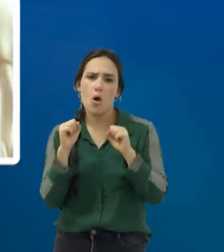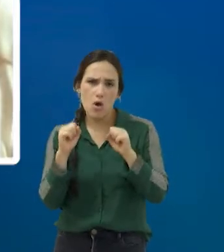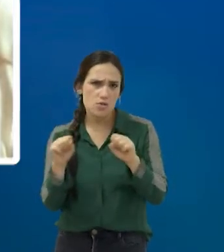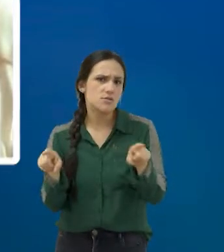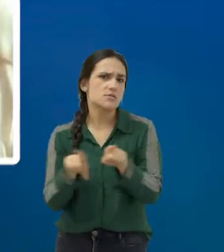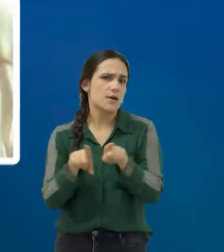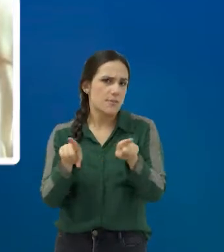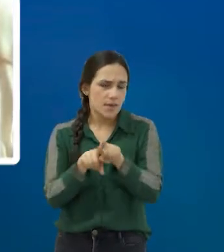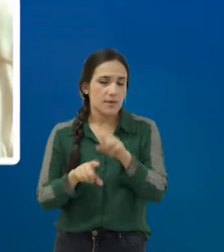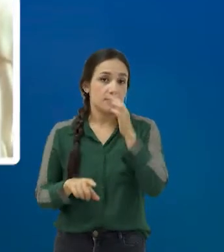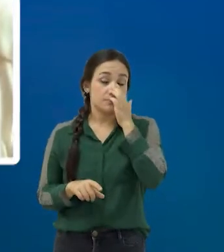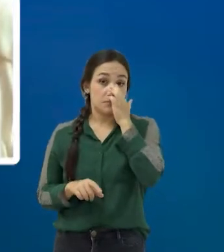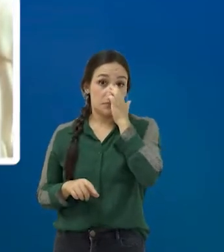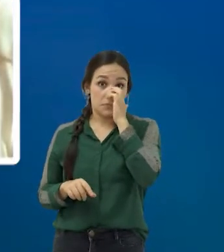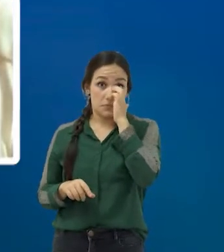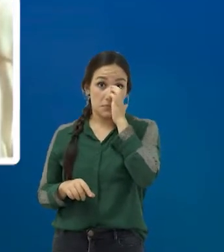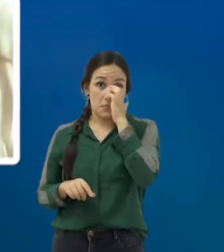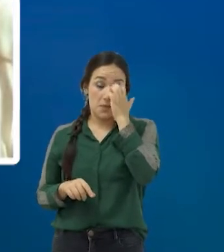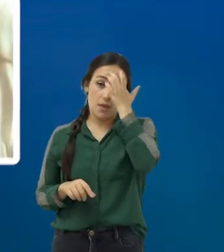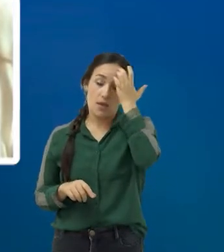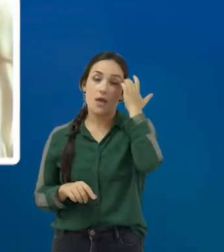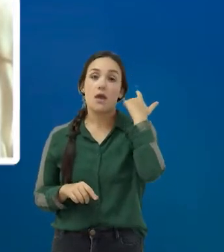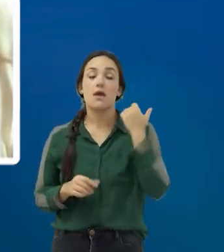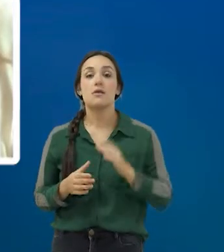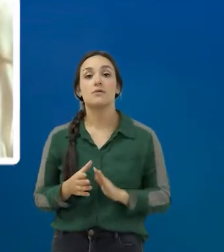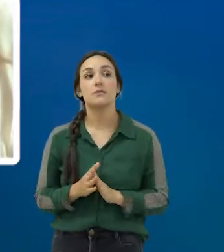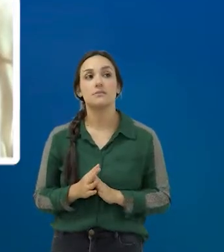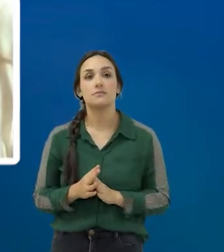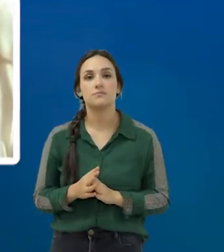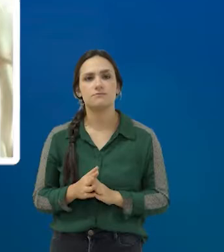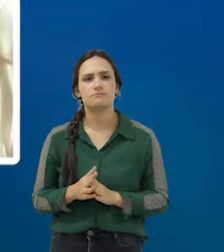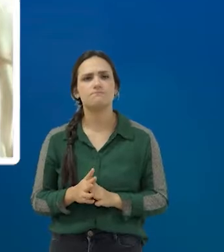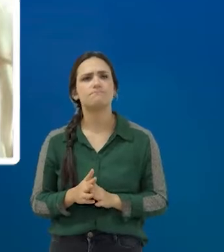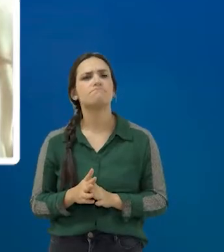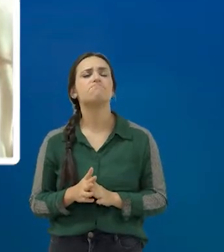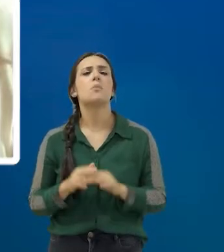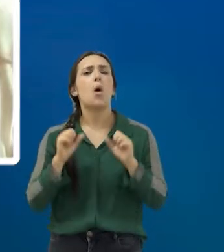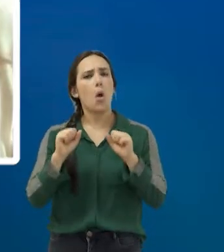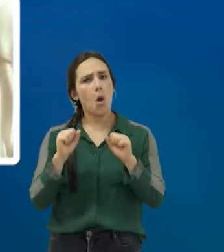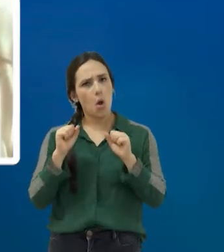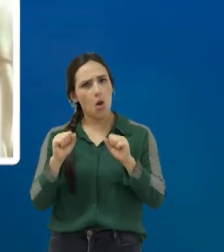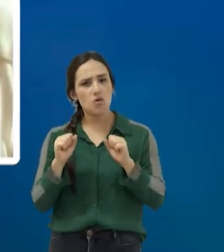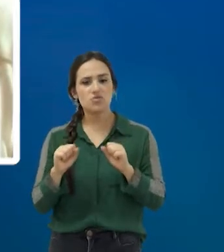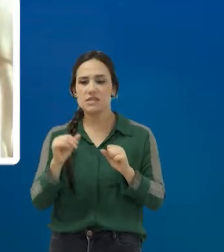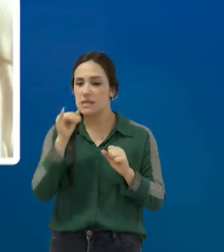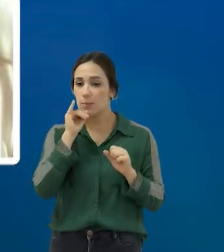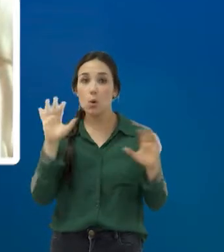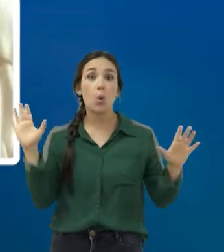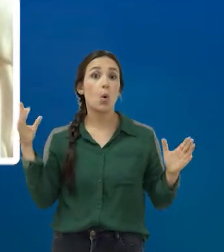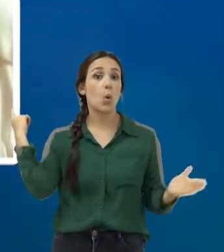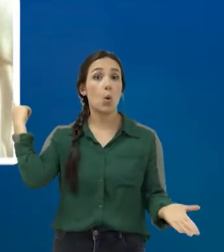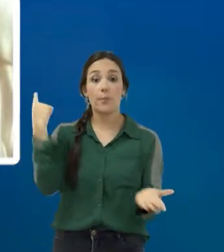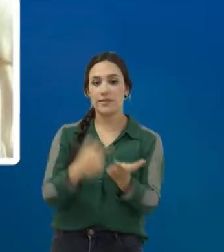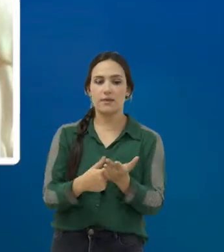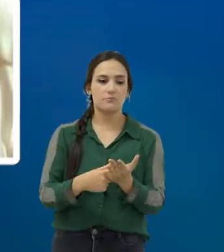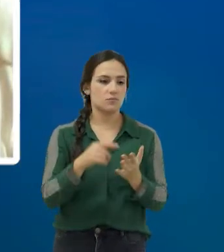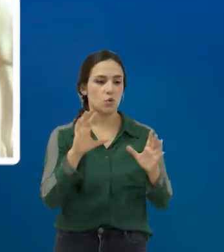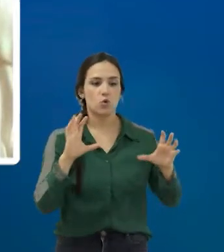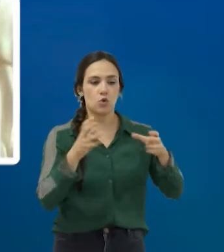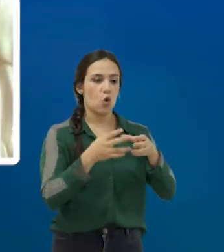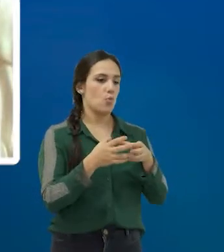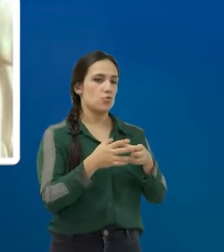fazer campanhas para a gente, né, um grupo de colegas